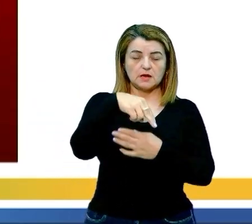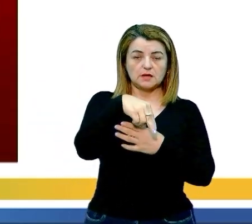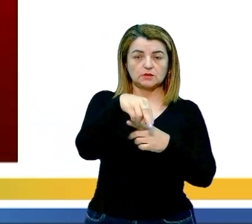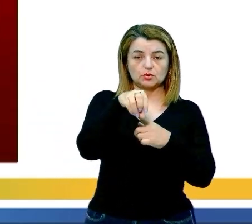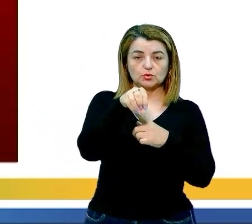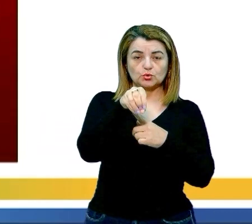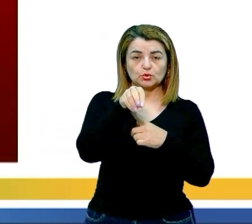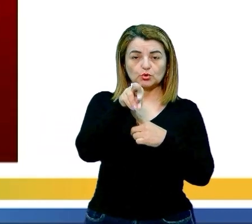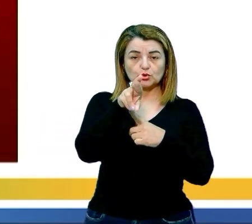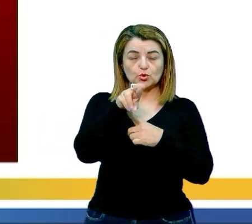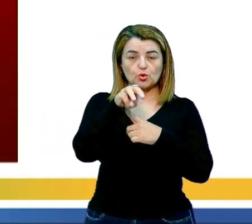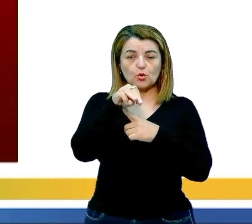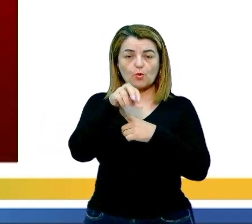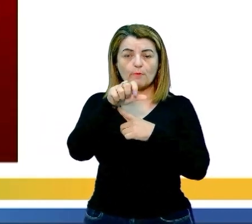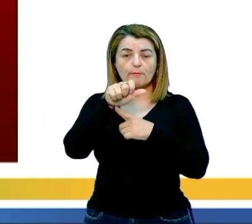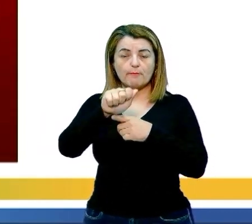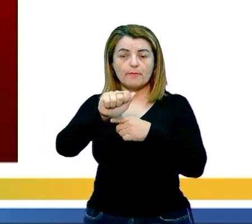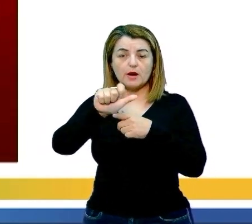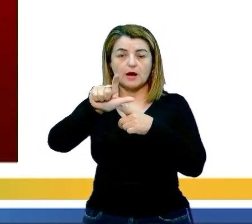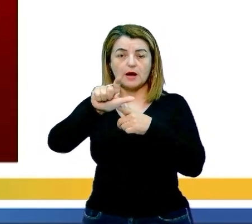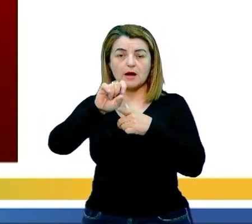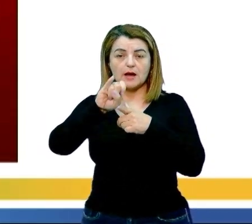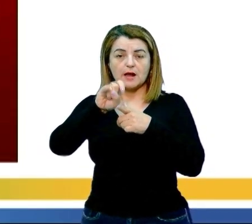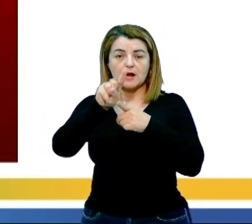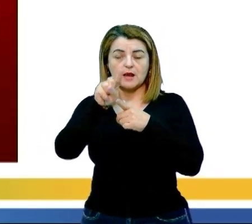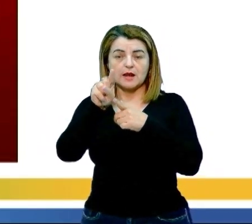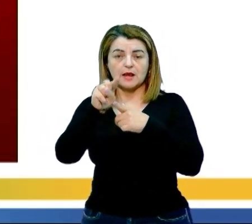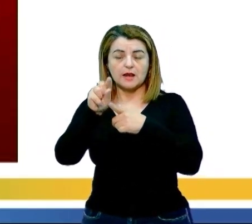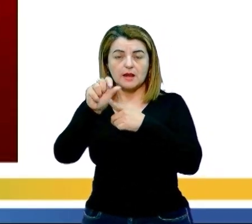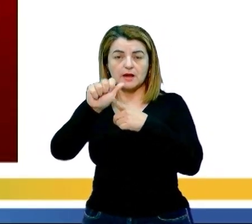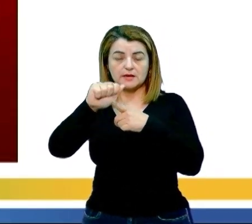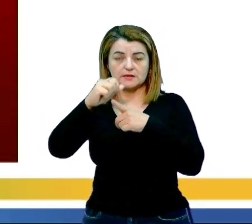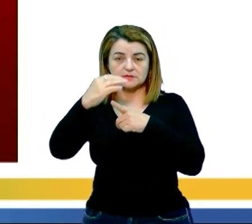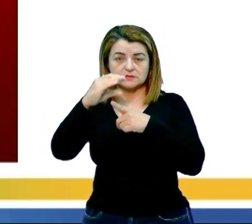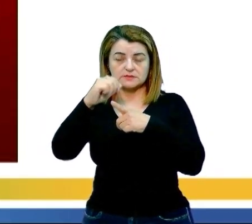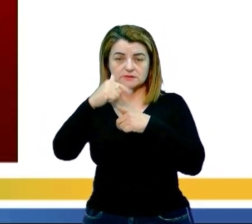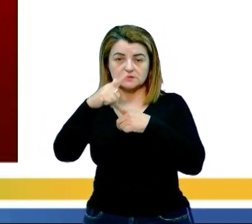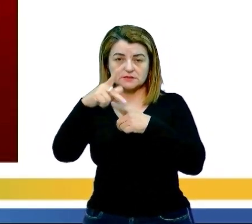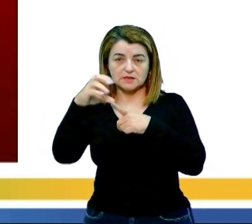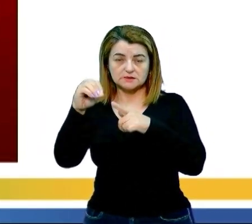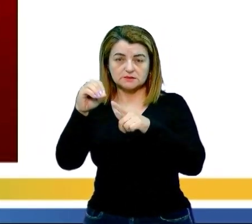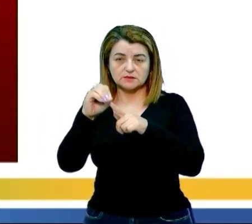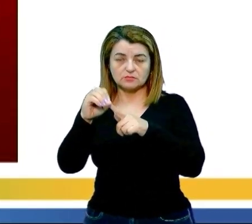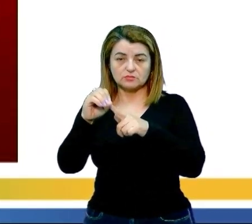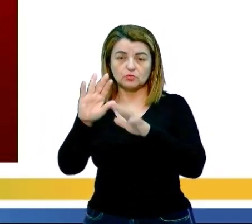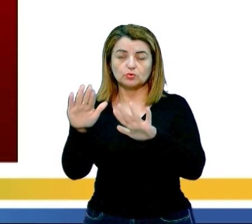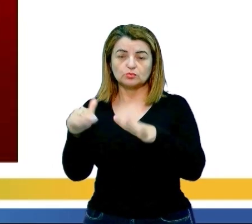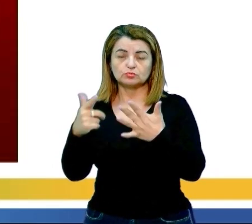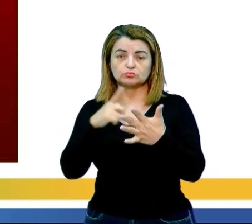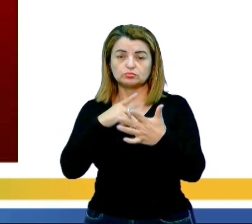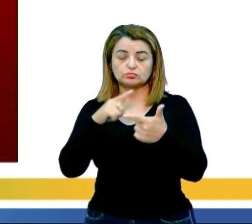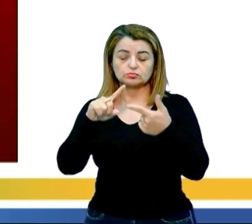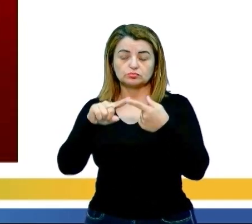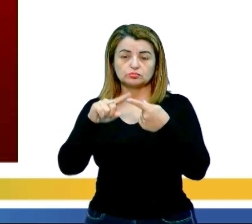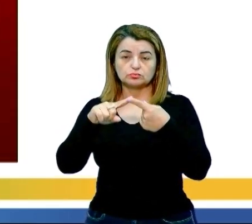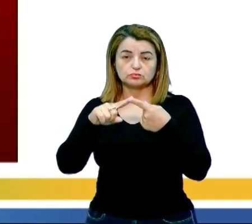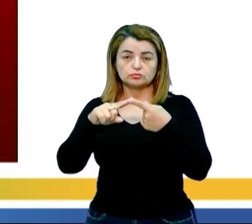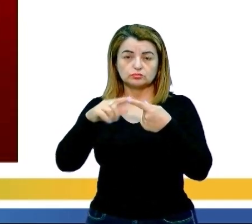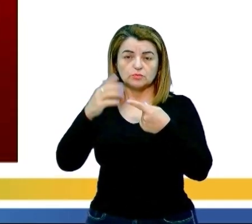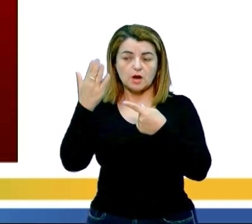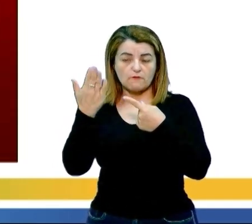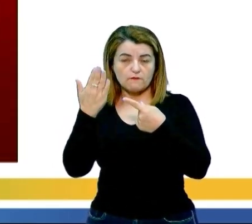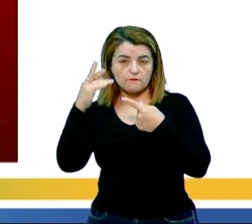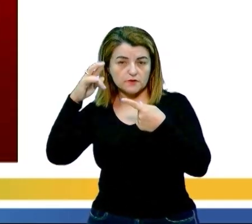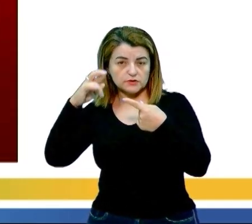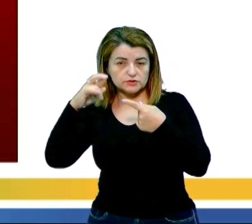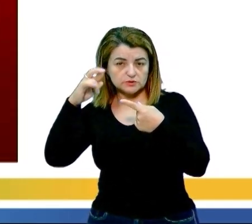da norma que deve ser colocada em prática. Então, quando nós estamos tratando dos recursos, nós temos a vigilância, e quando